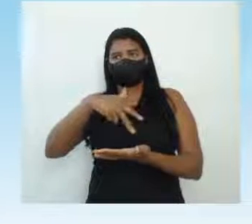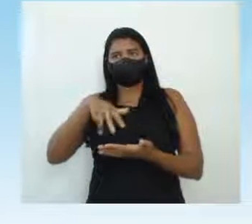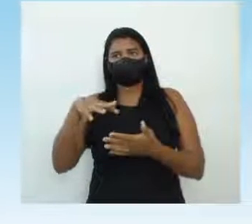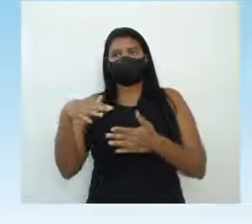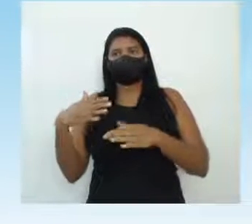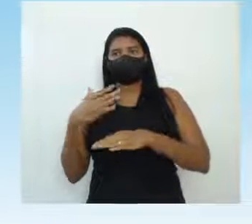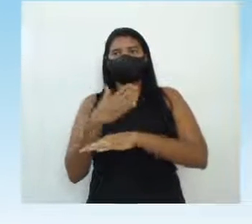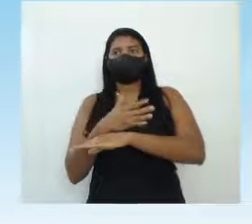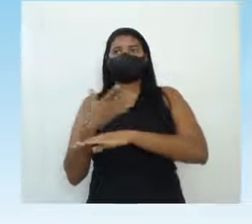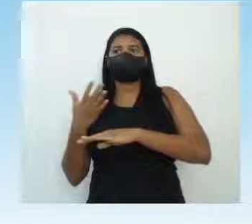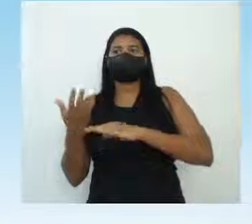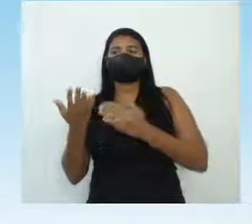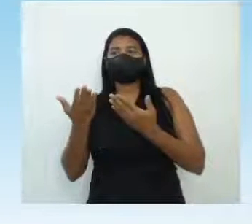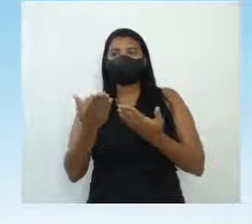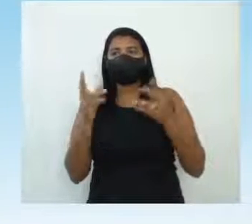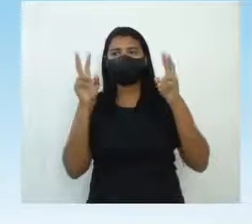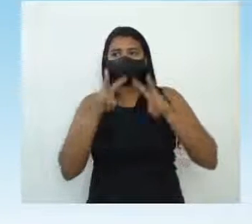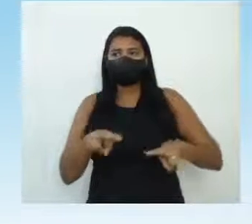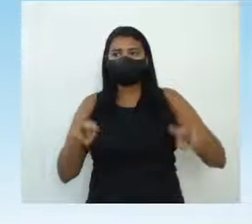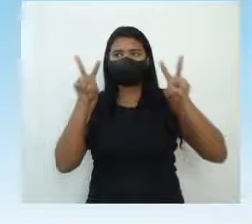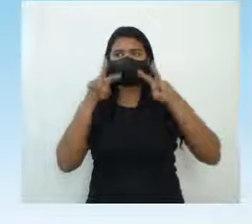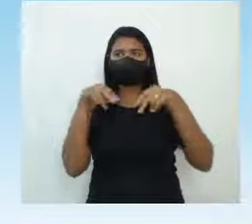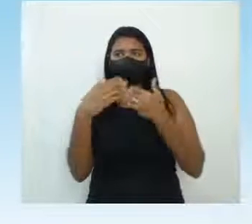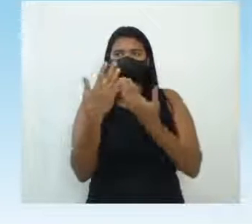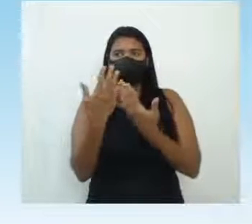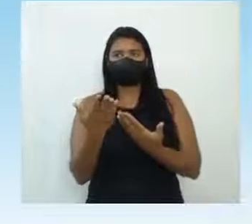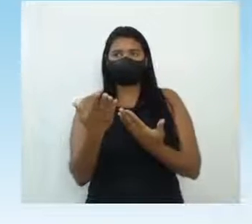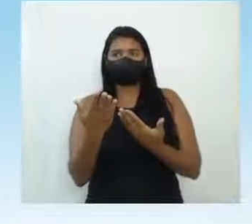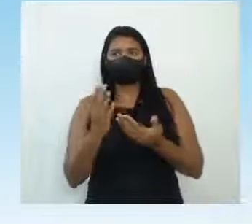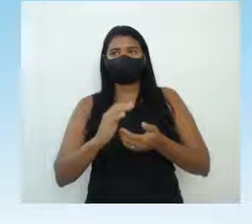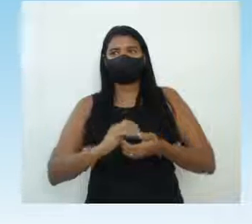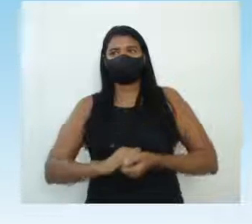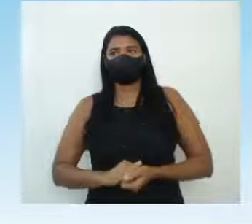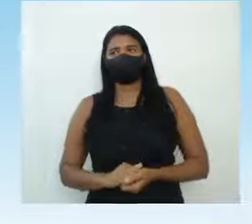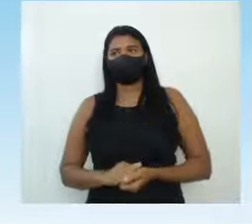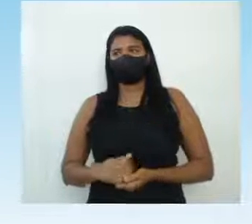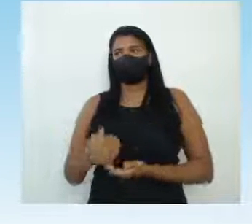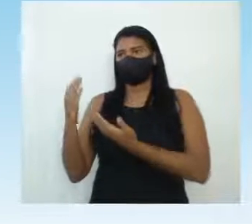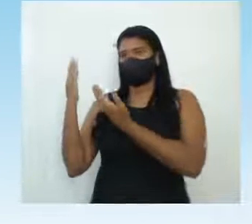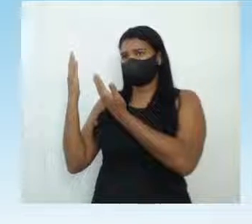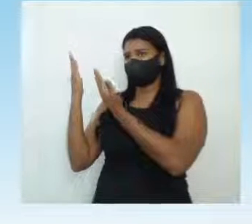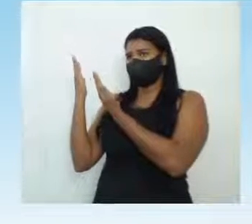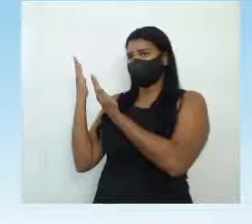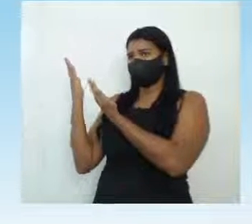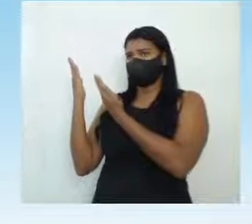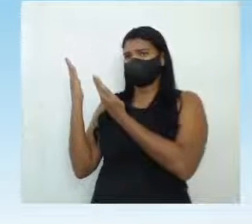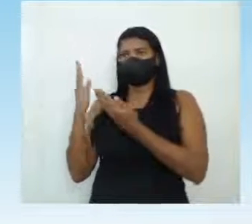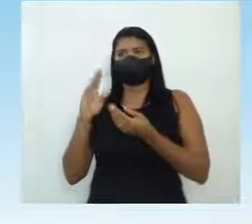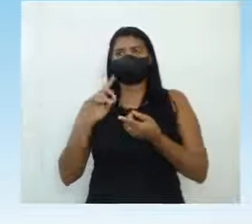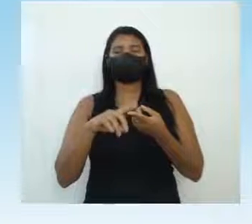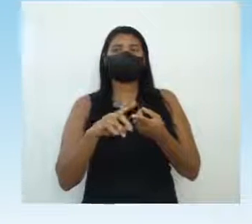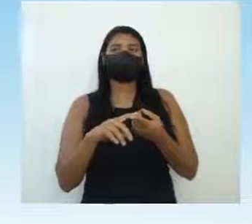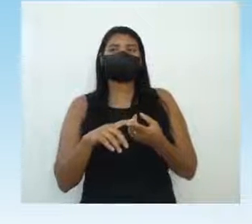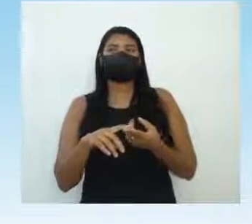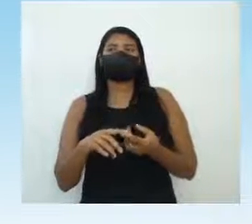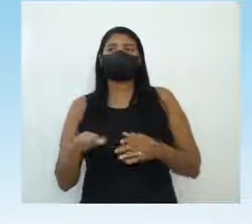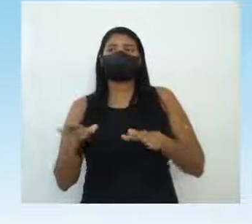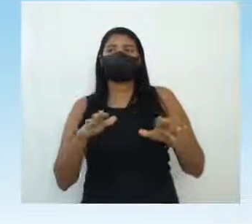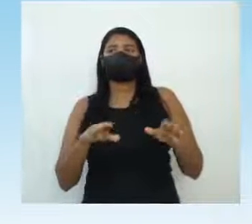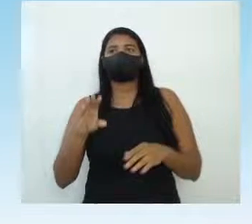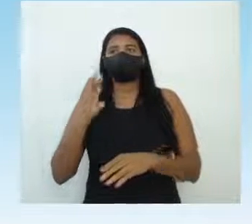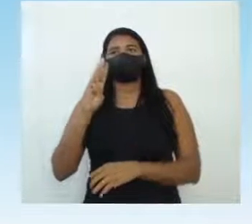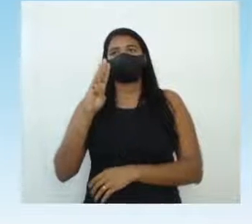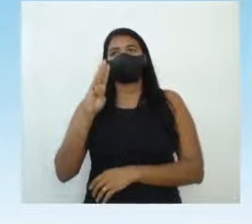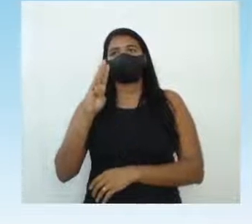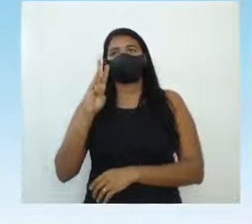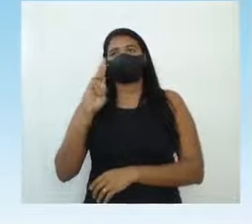contemporânea, né, que vocês estão visualizando aí, esses dois bailarinos. E temos também um movimento do breaking,